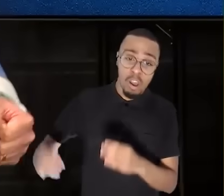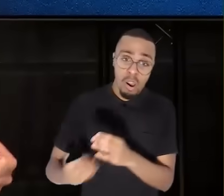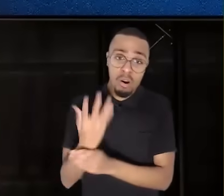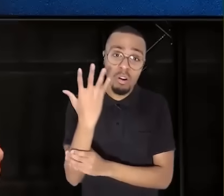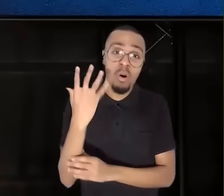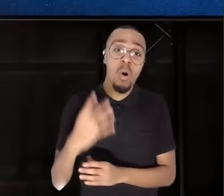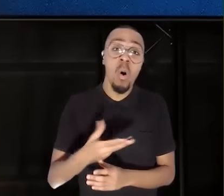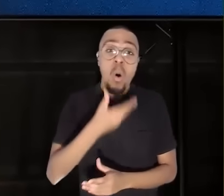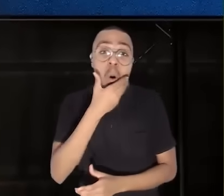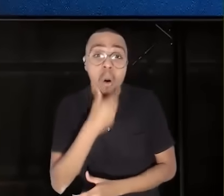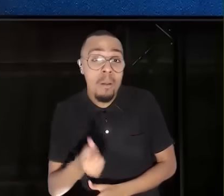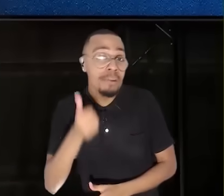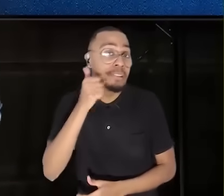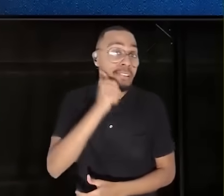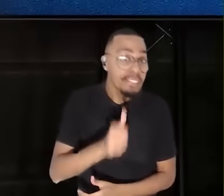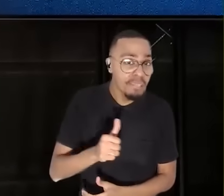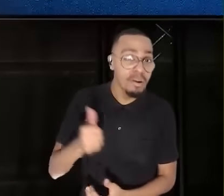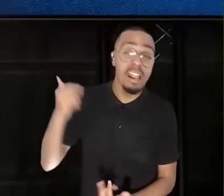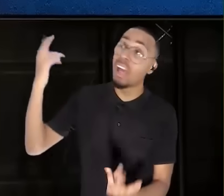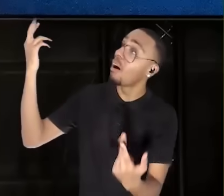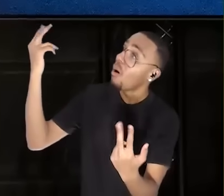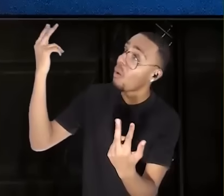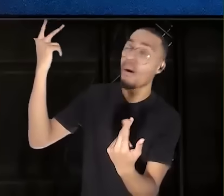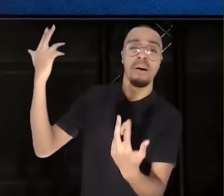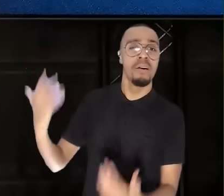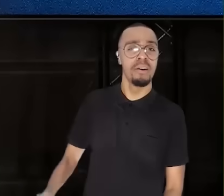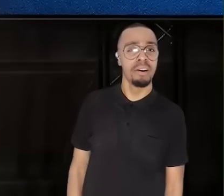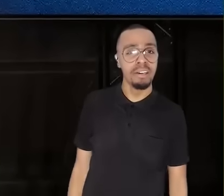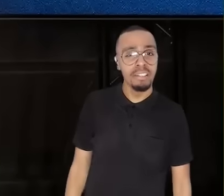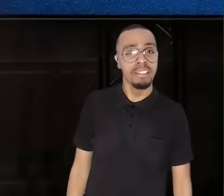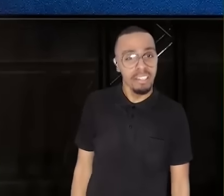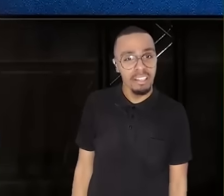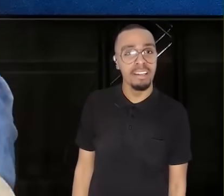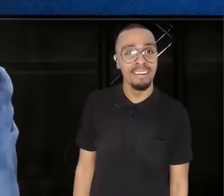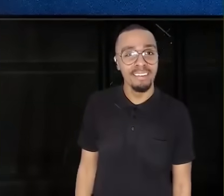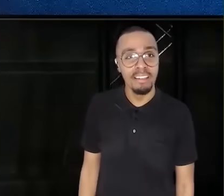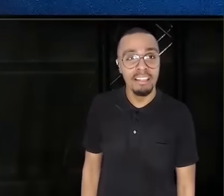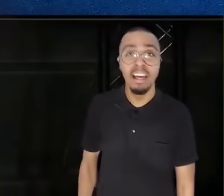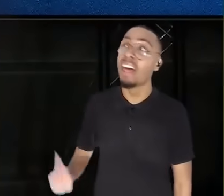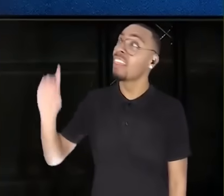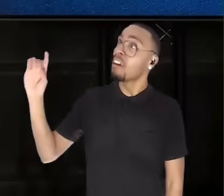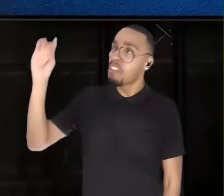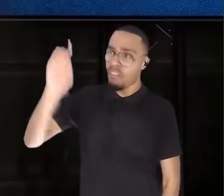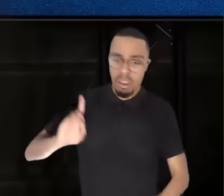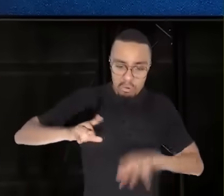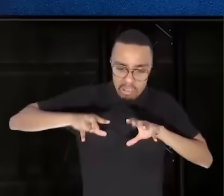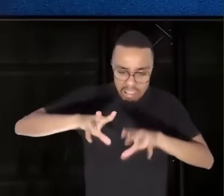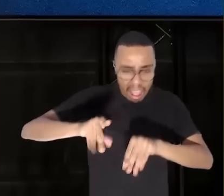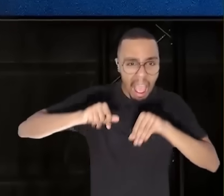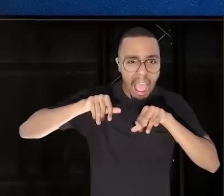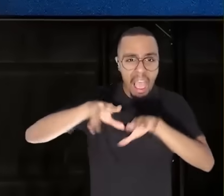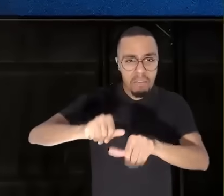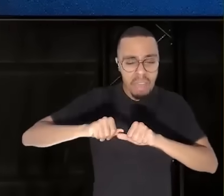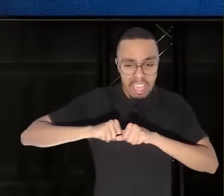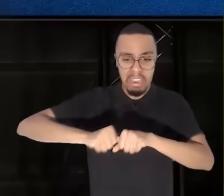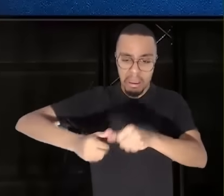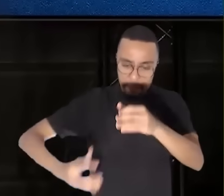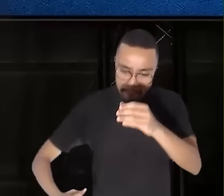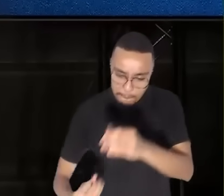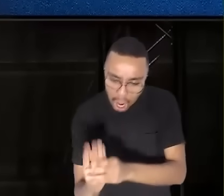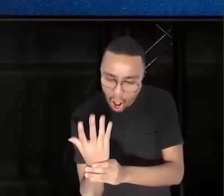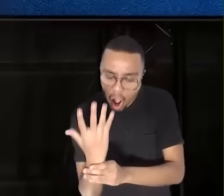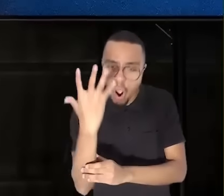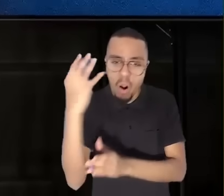mulher os criou. Deus enfiou a mão na lama, mas todo